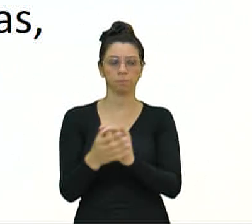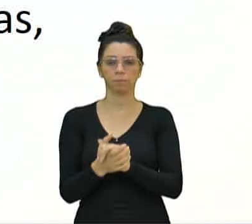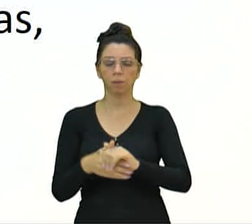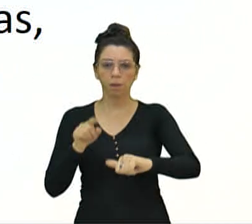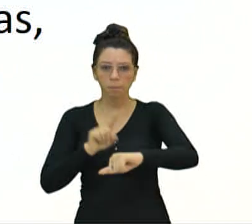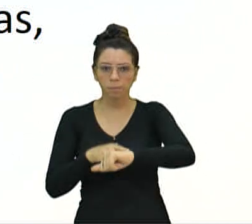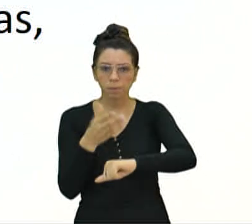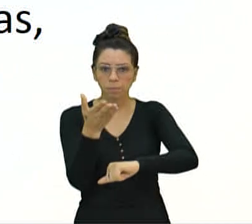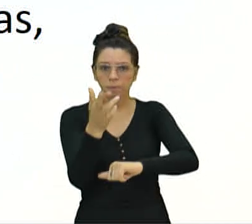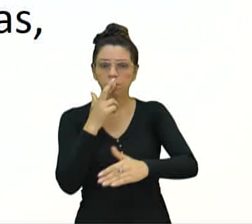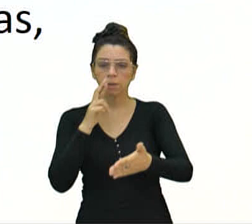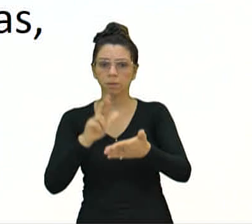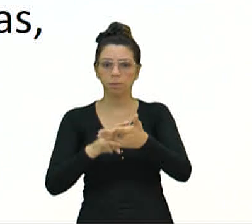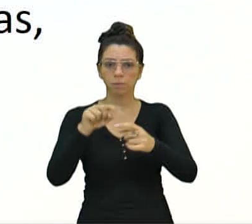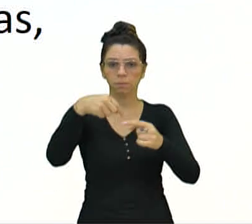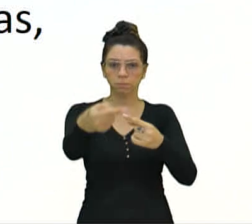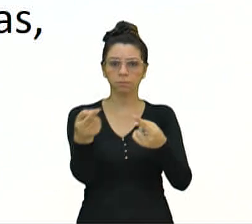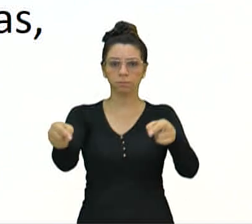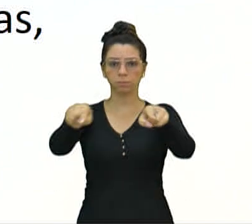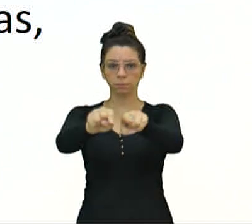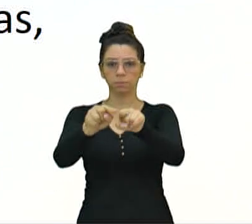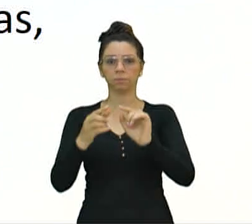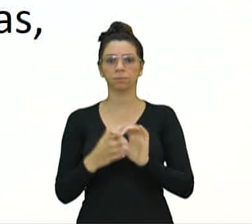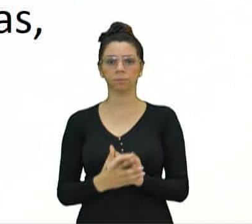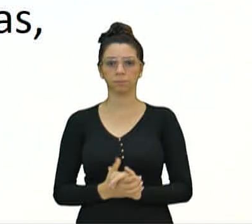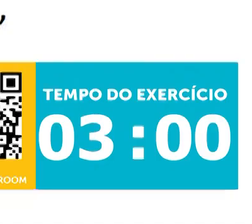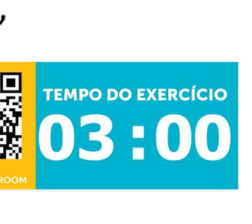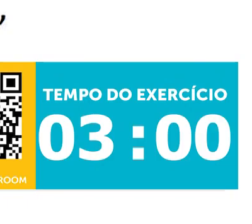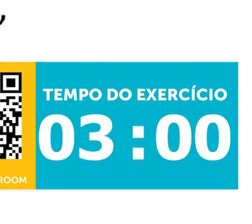tempinho para vocês responderem e logo retornaremos.